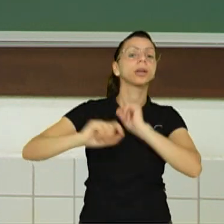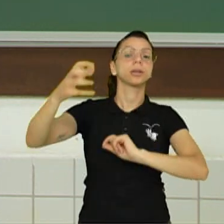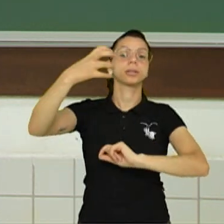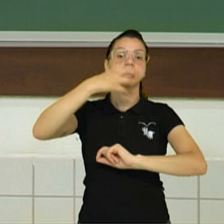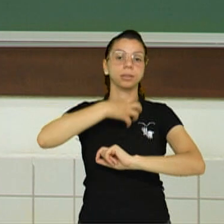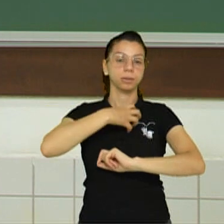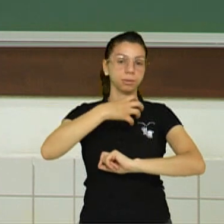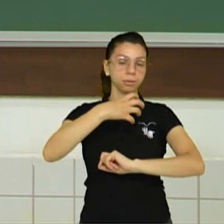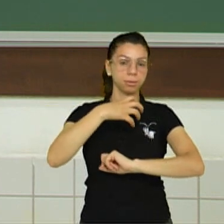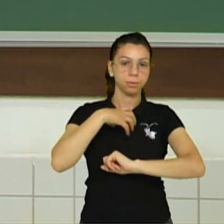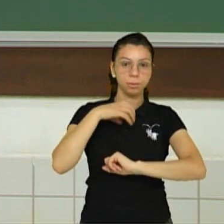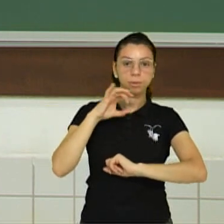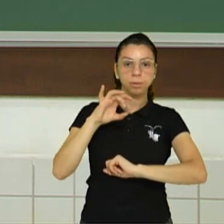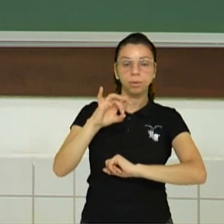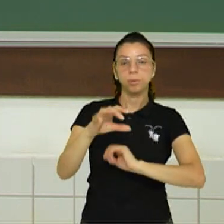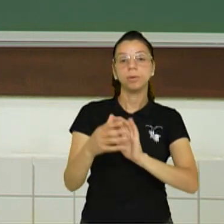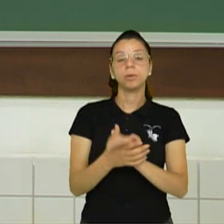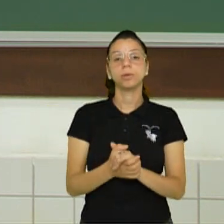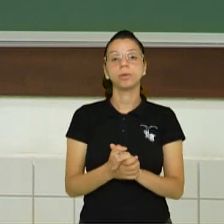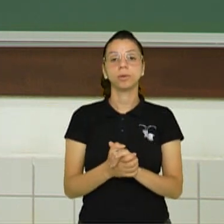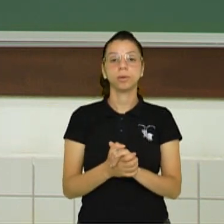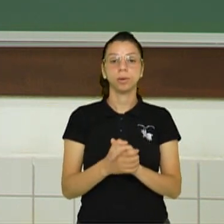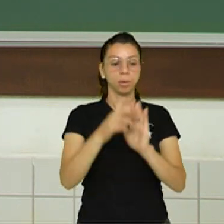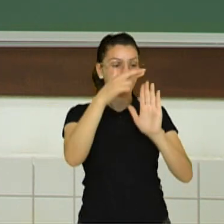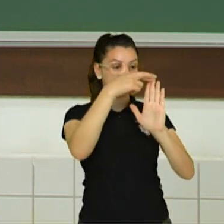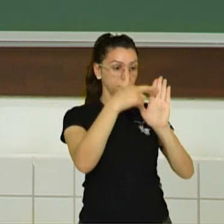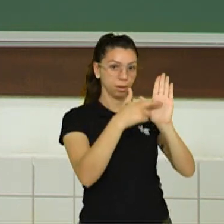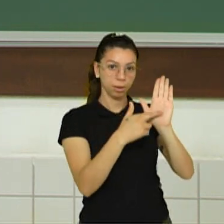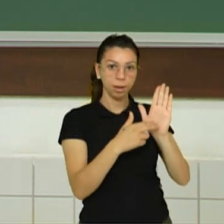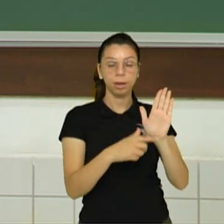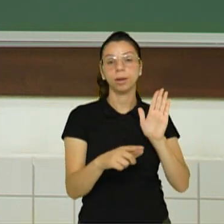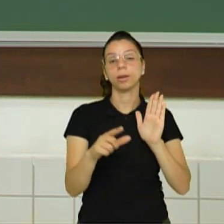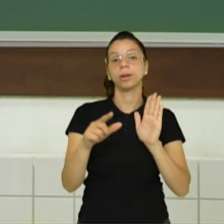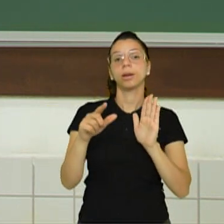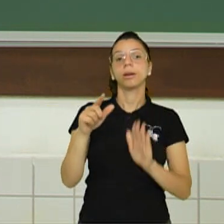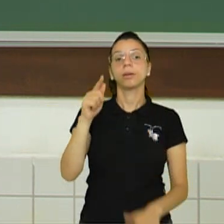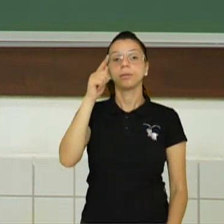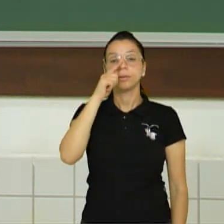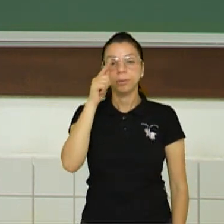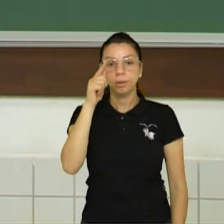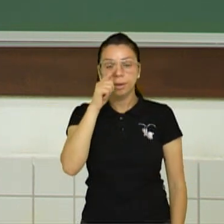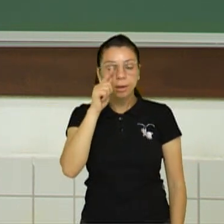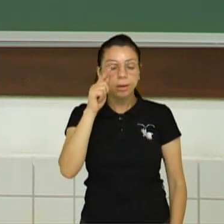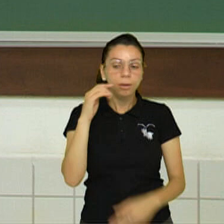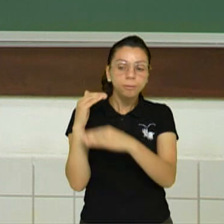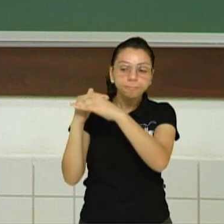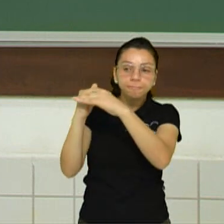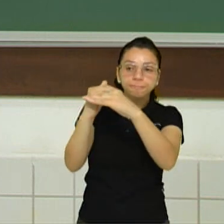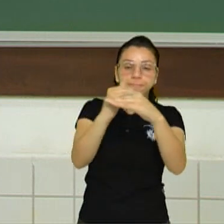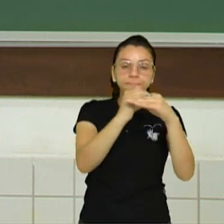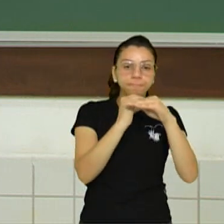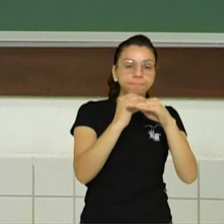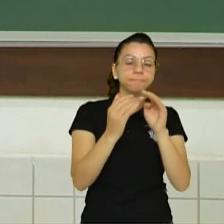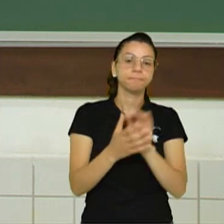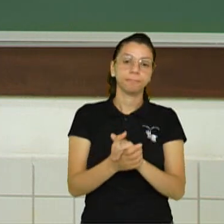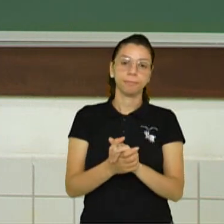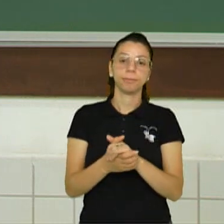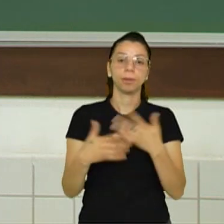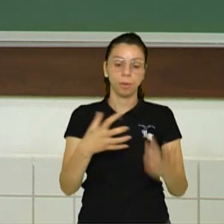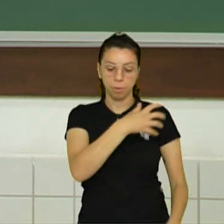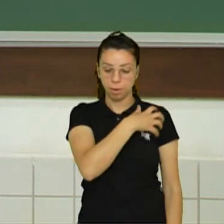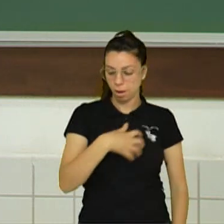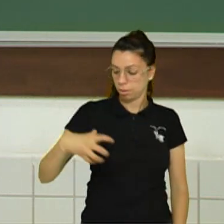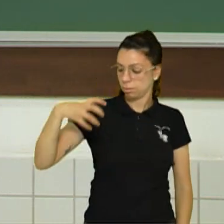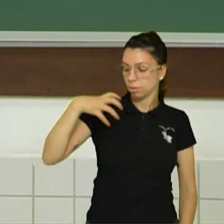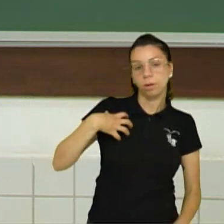sentimentos a partir do ideal grego de justa medida. Esse ideal grego que o Aristóteles falou muito dele para dizer o